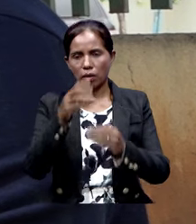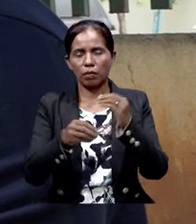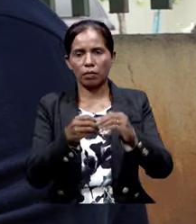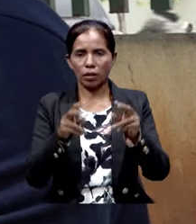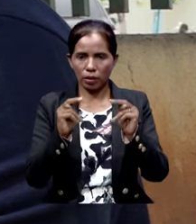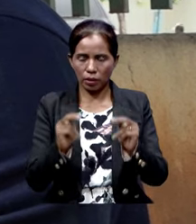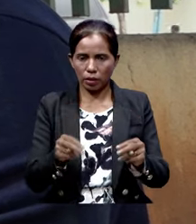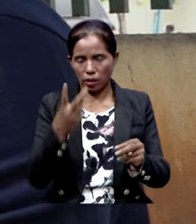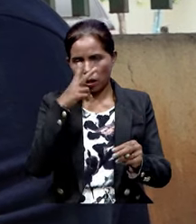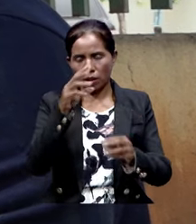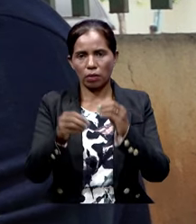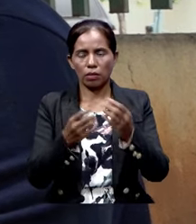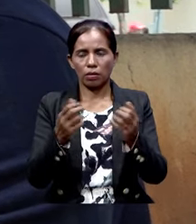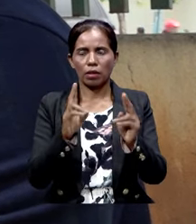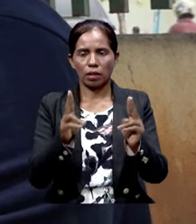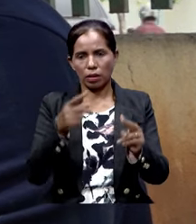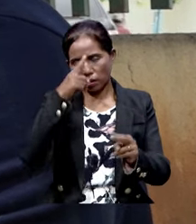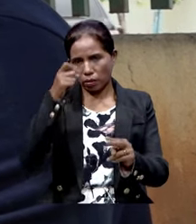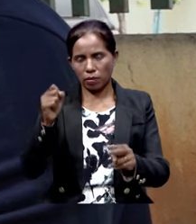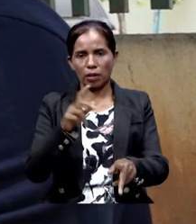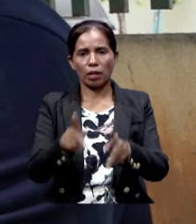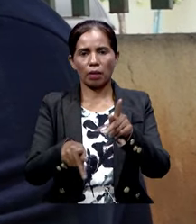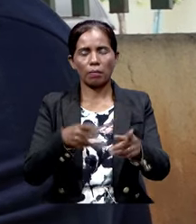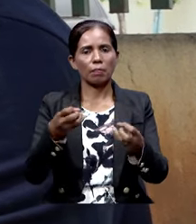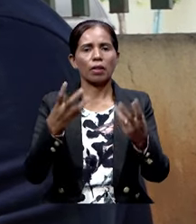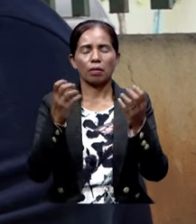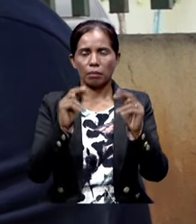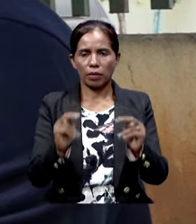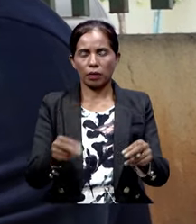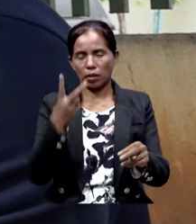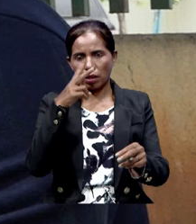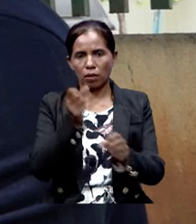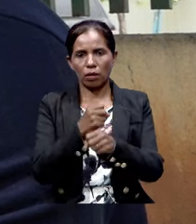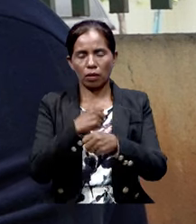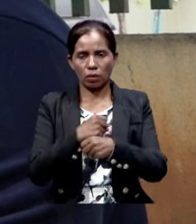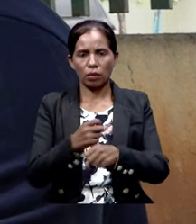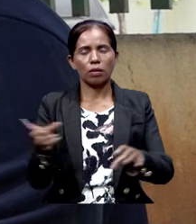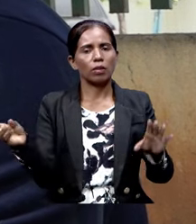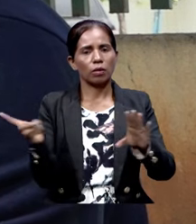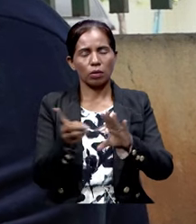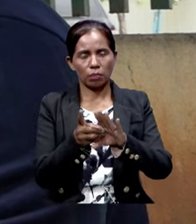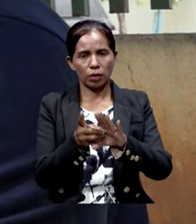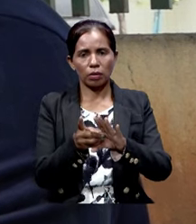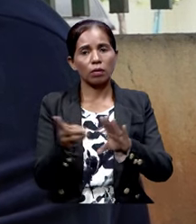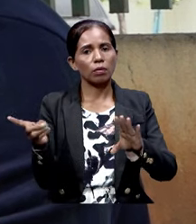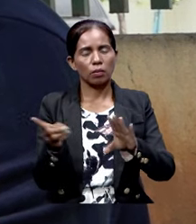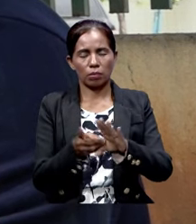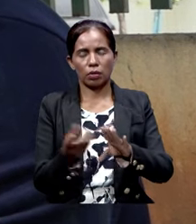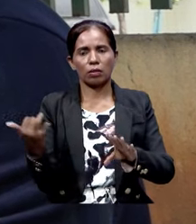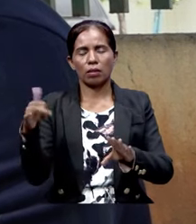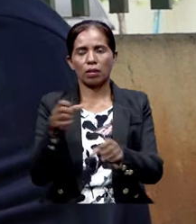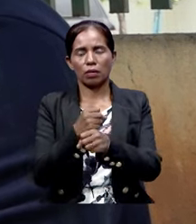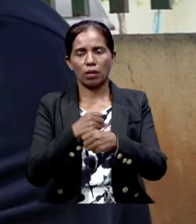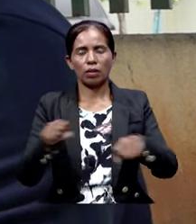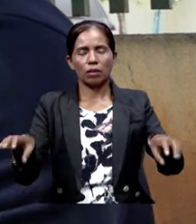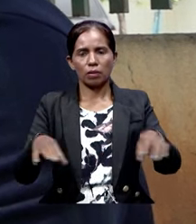que resolver situação né orla está bem tenha população barra mas precisa tratar documentos a tu urus sirannya dokumen sira celuk atau halal sirannya